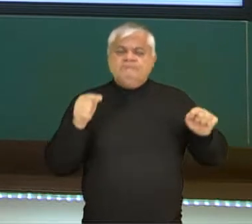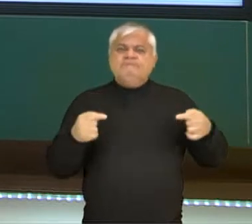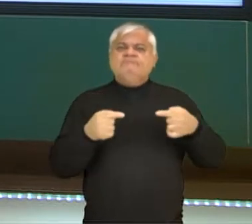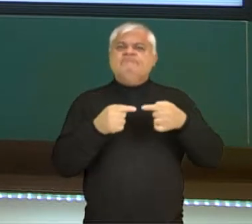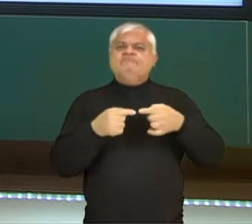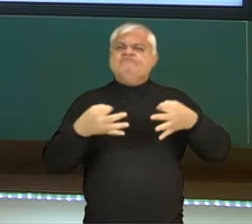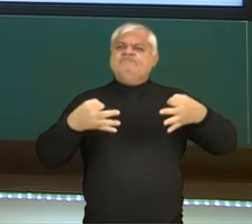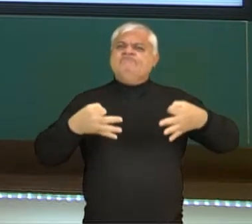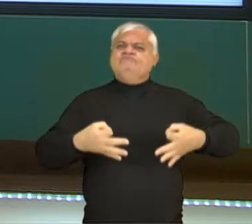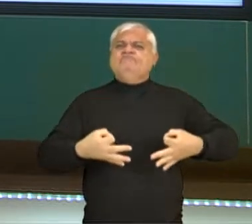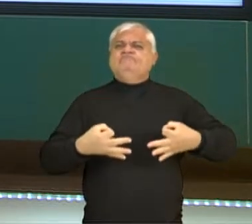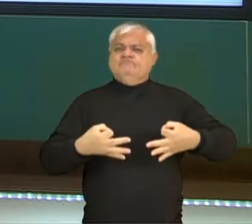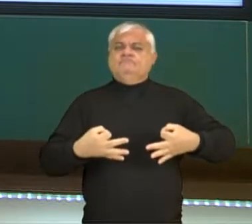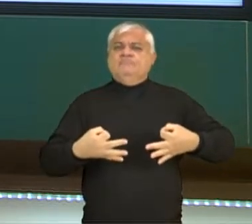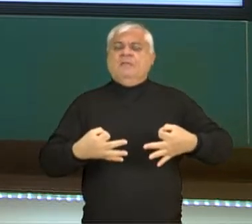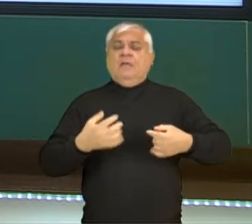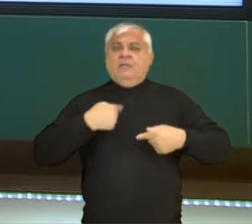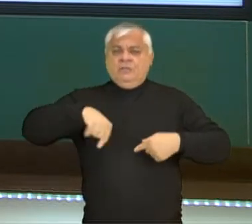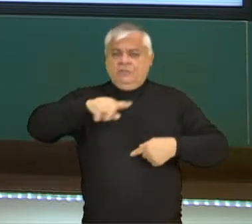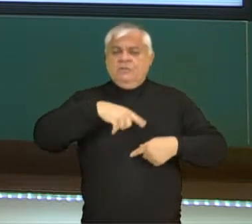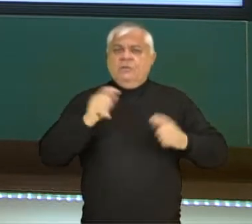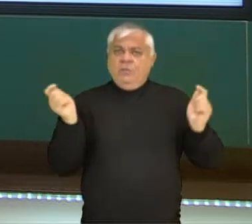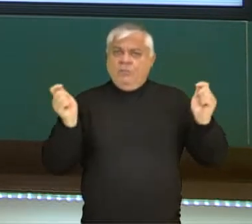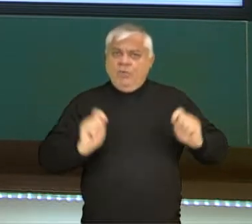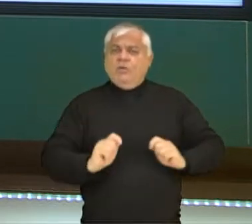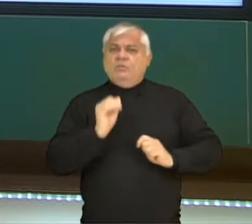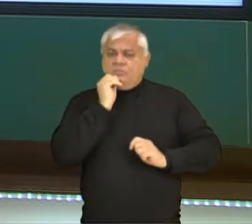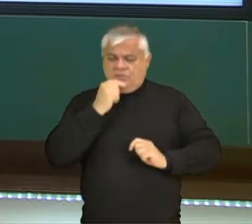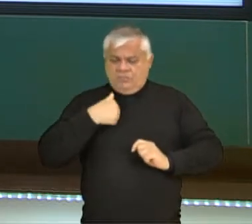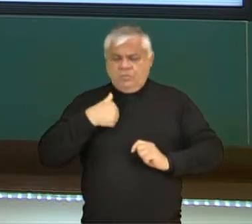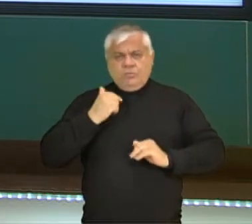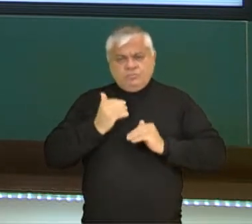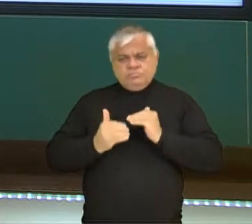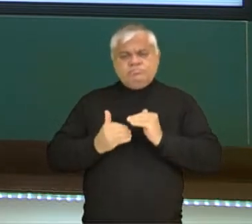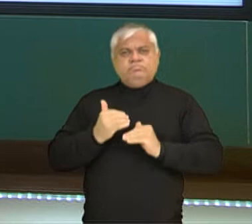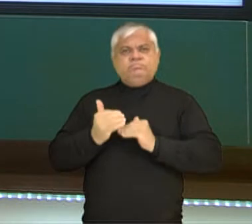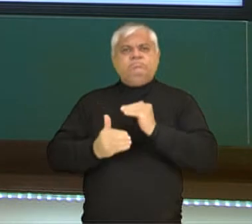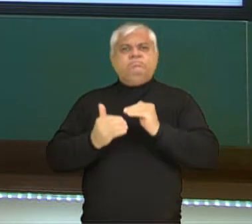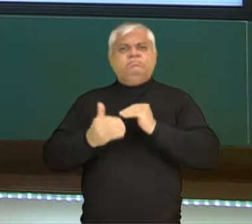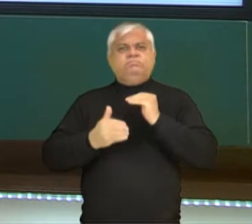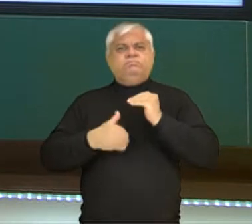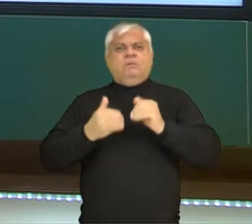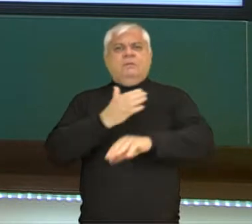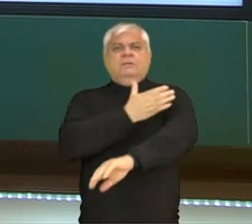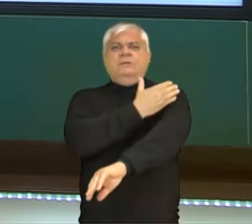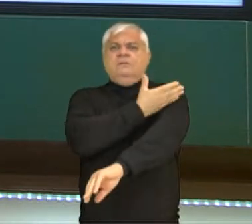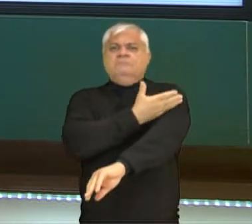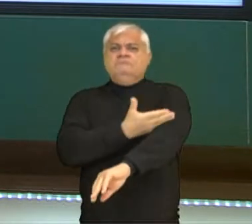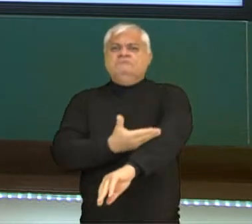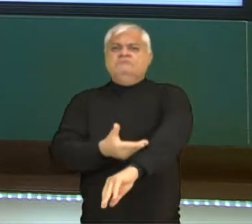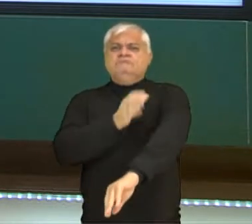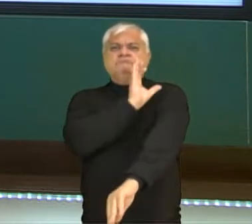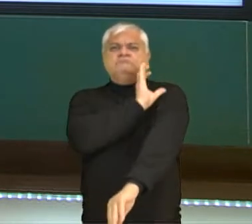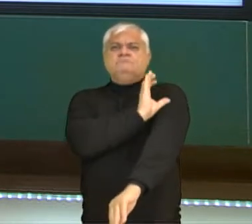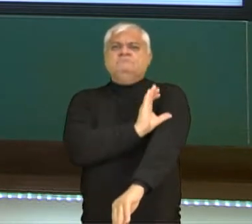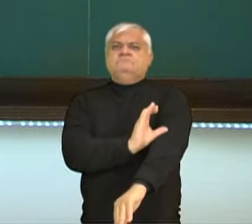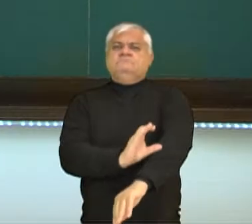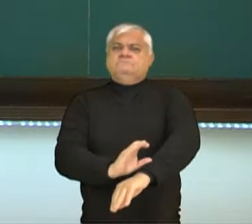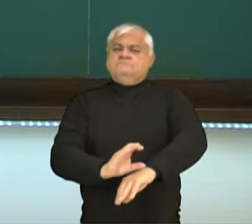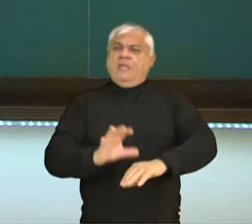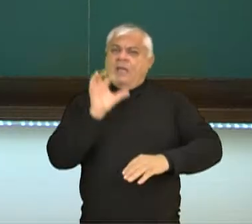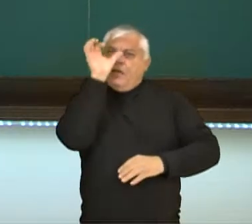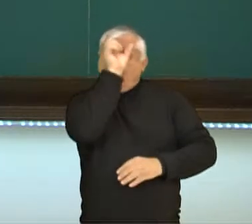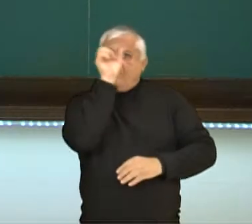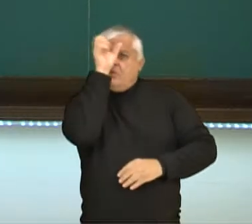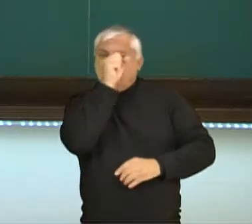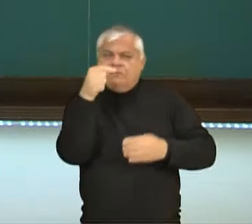social adequado, né? Então a gente pode desenvolver, né, esses comportamentos, aprender, né, quais os comportamentos